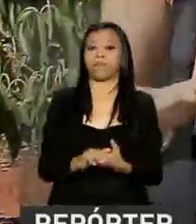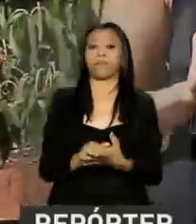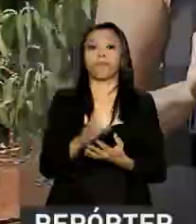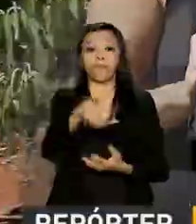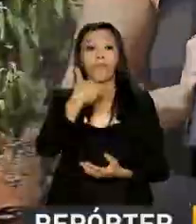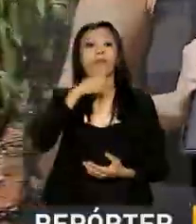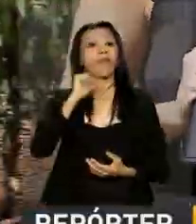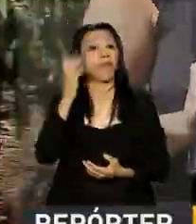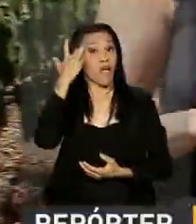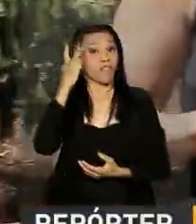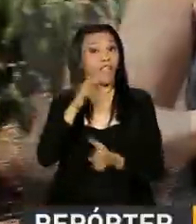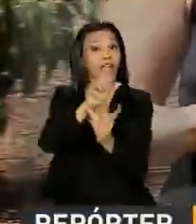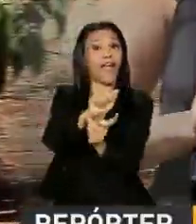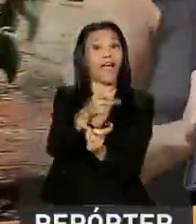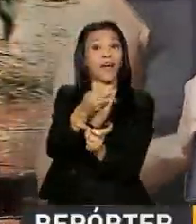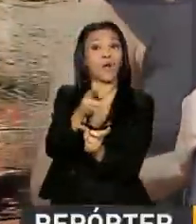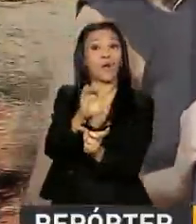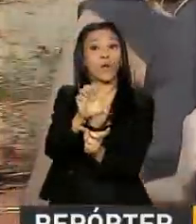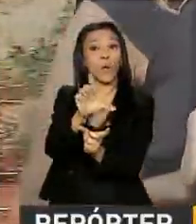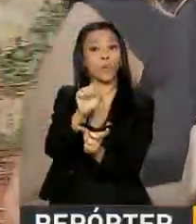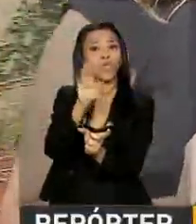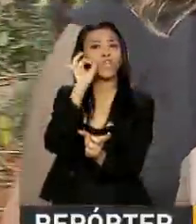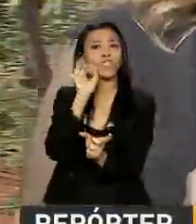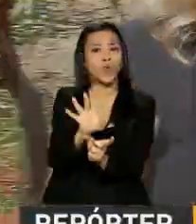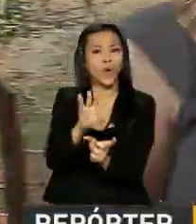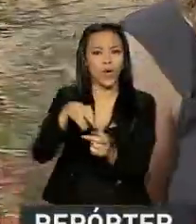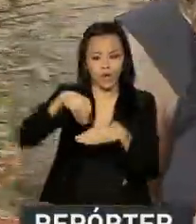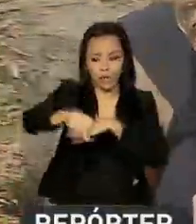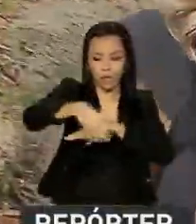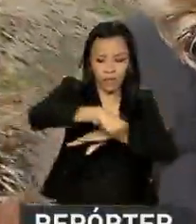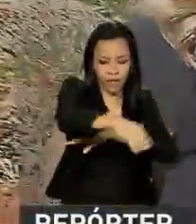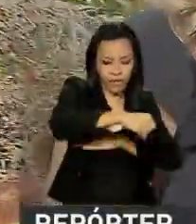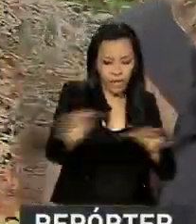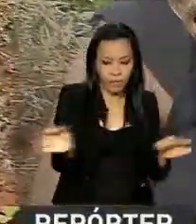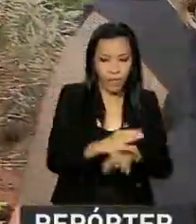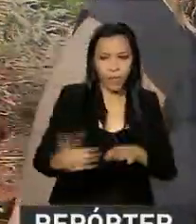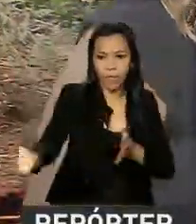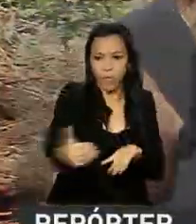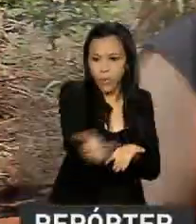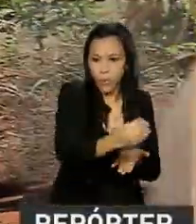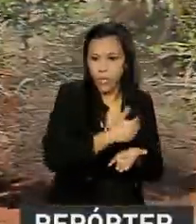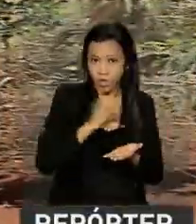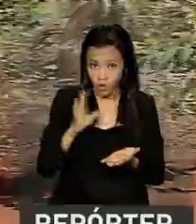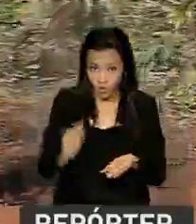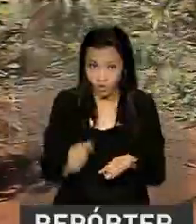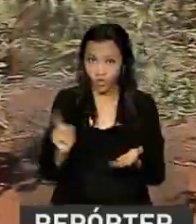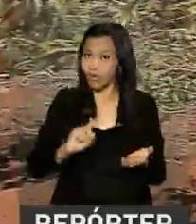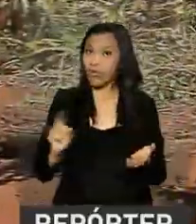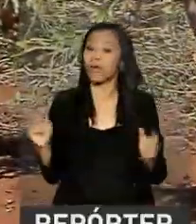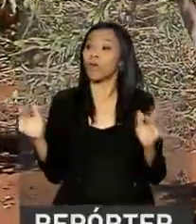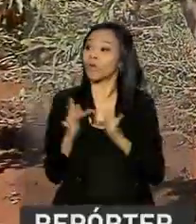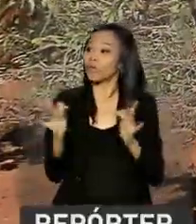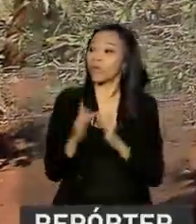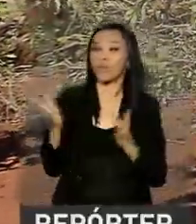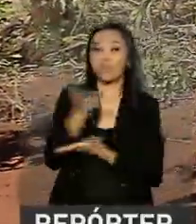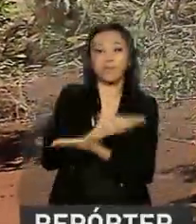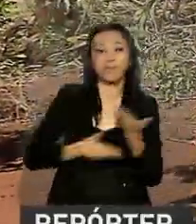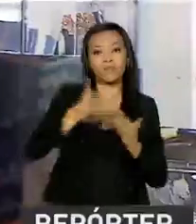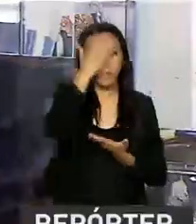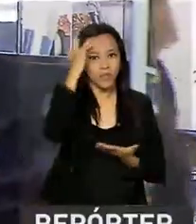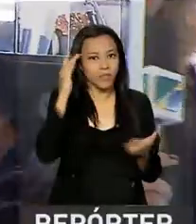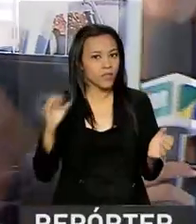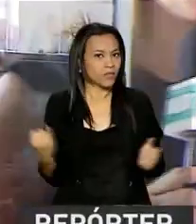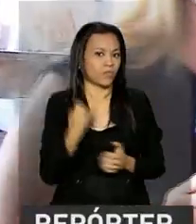acha que a agroecologia é só plantar e colher, está muito enganado. A divisão de tarefa e a interação das pessoas são essenciais.